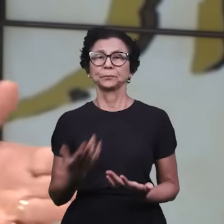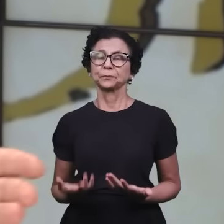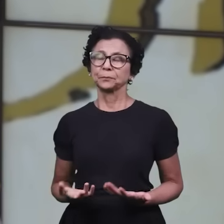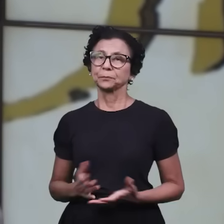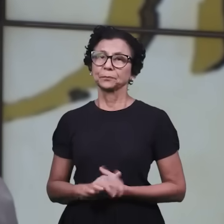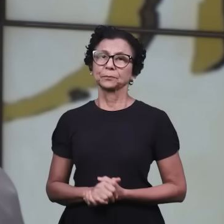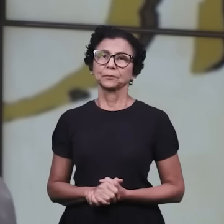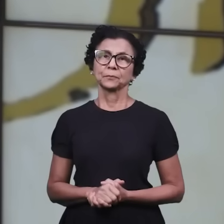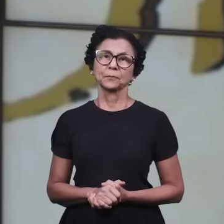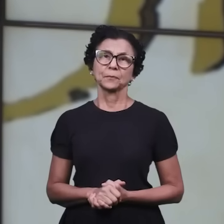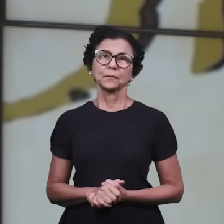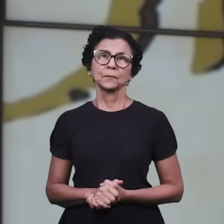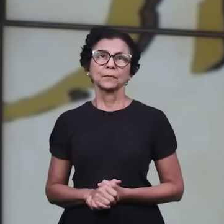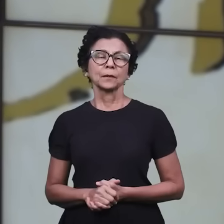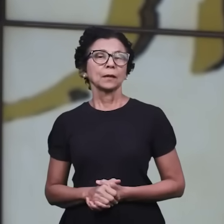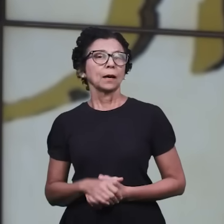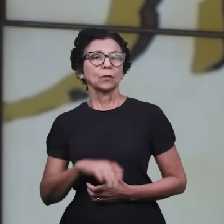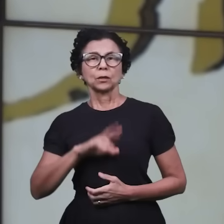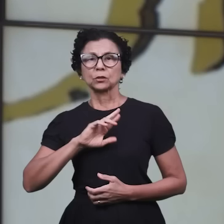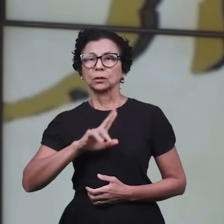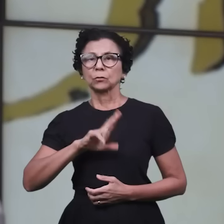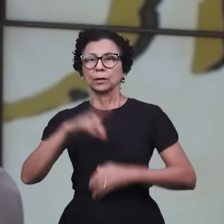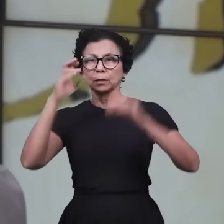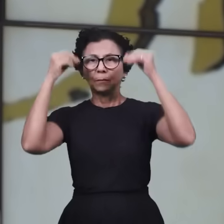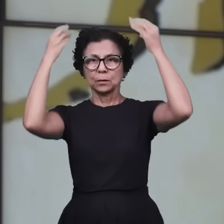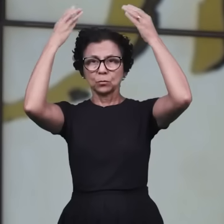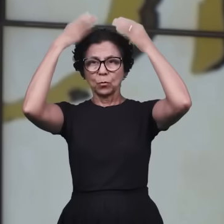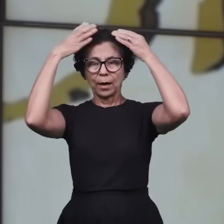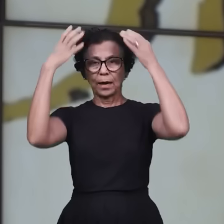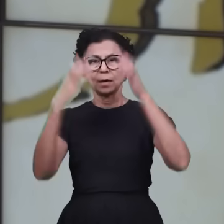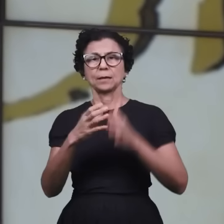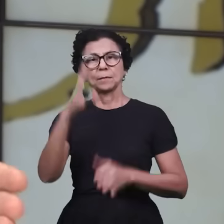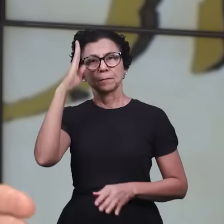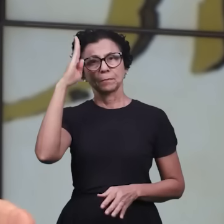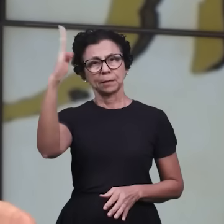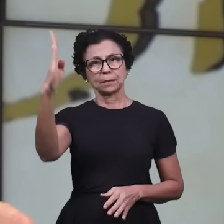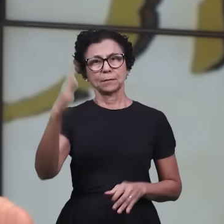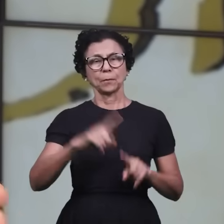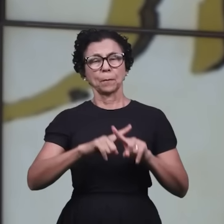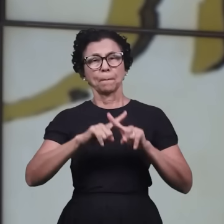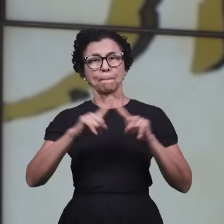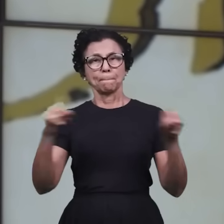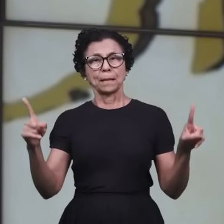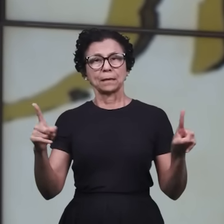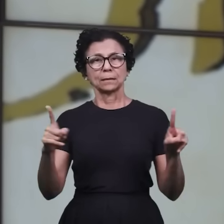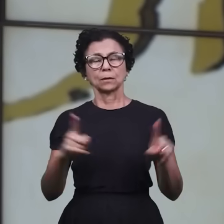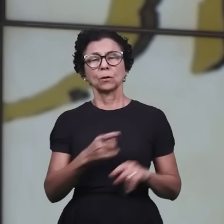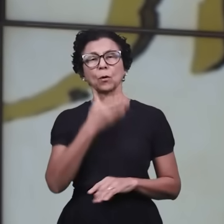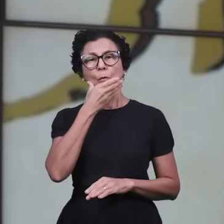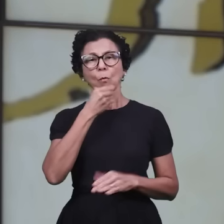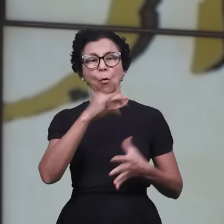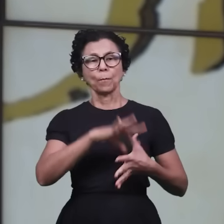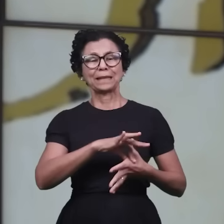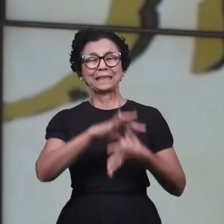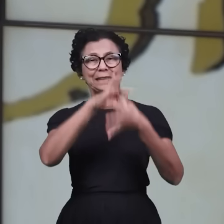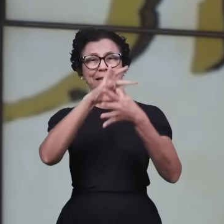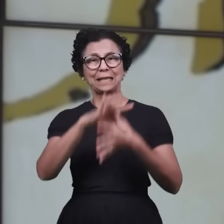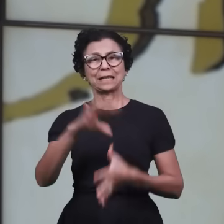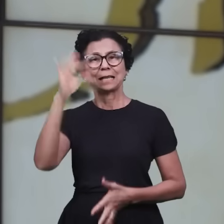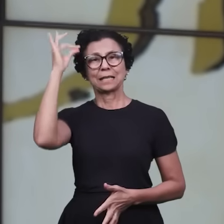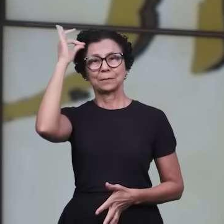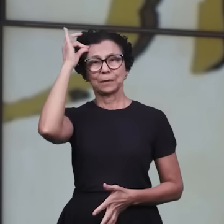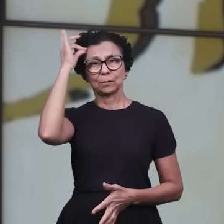político, mas não na figura do rei ou na figura de um rei central, mas na figura de um homem que era um líder